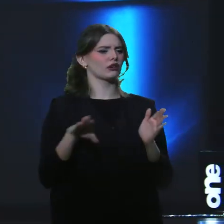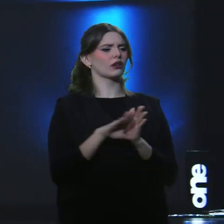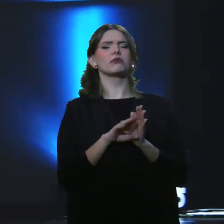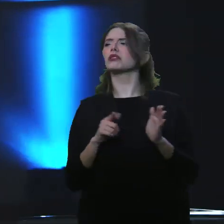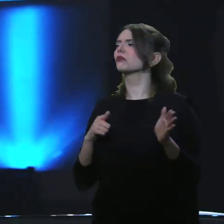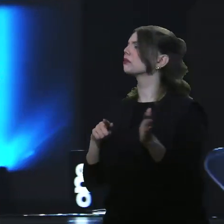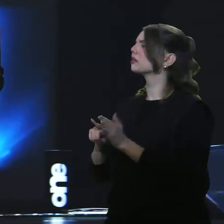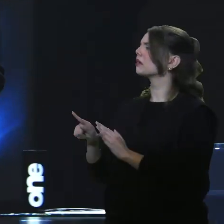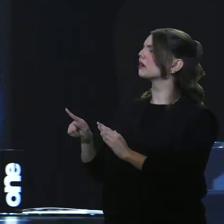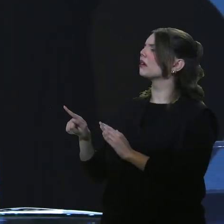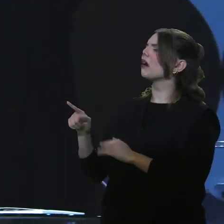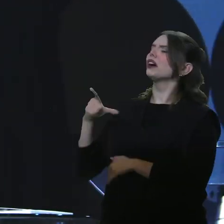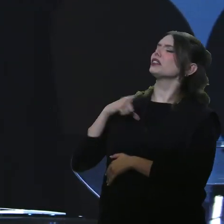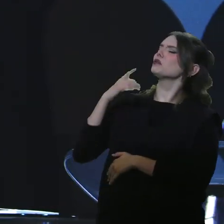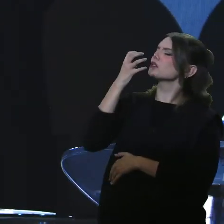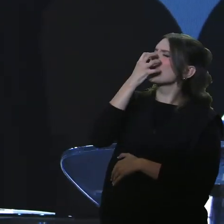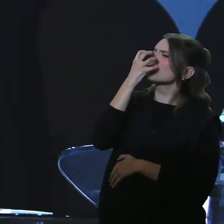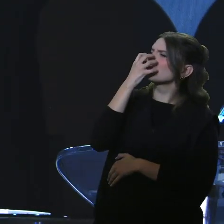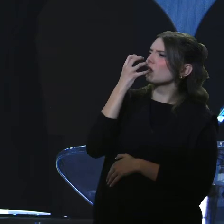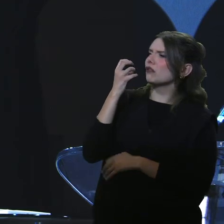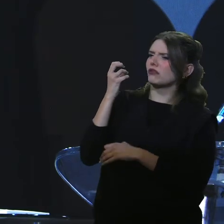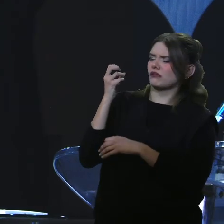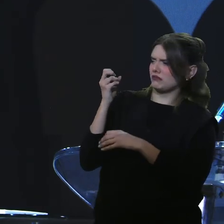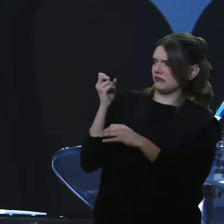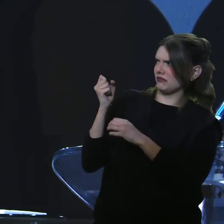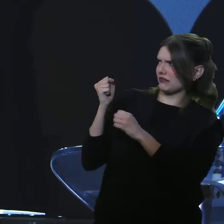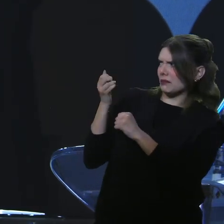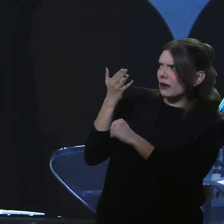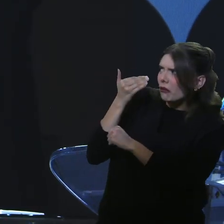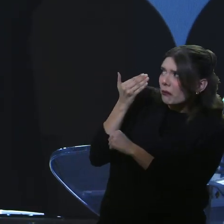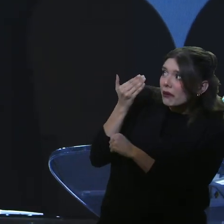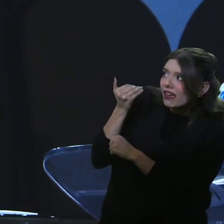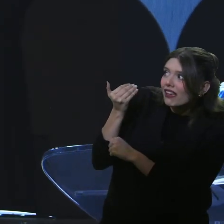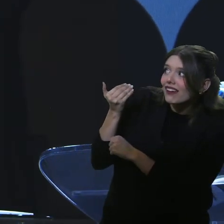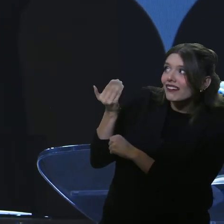e falei assim, eu vi que tem uns cachorrinhos aqui, é para alimentação dos animais?